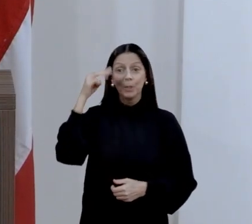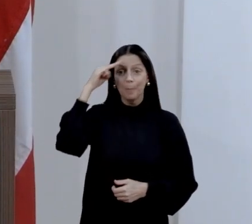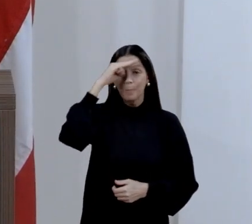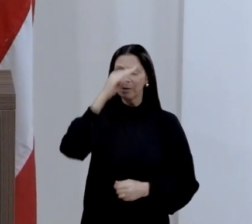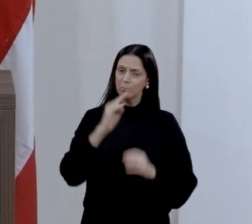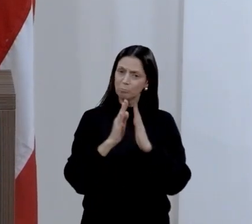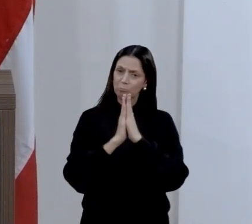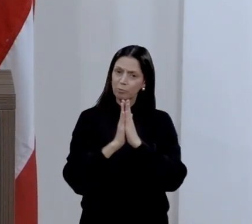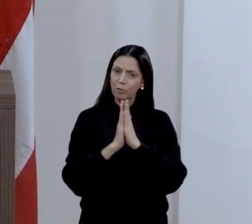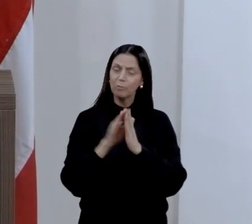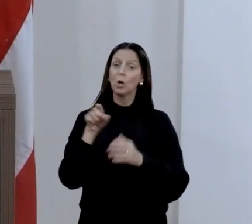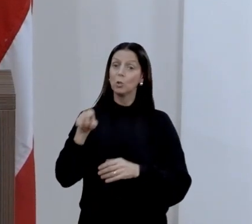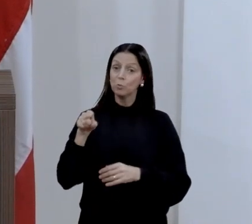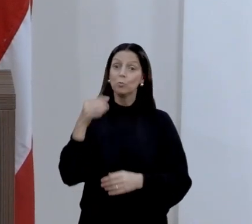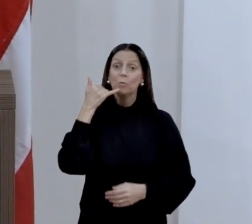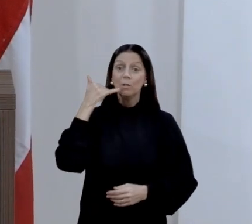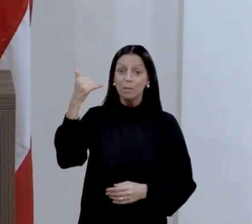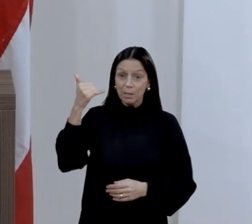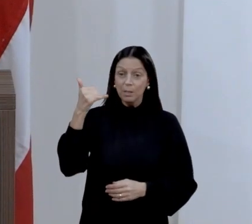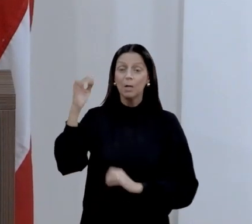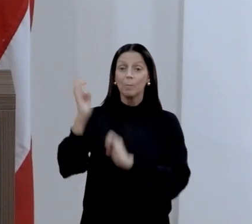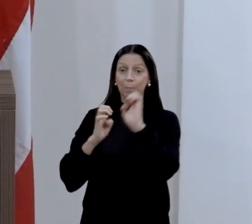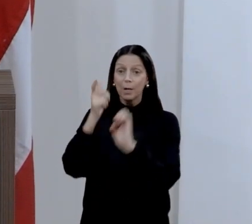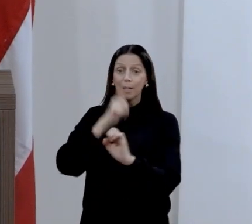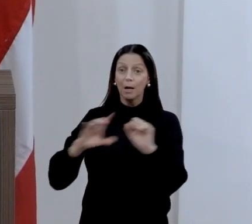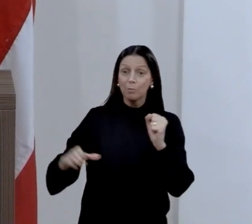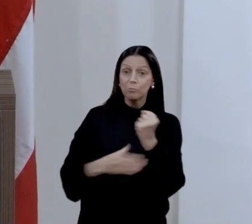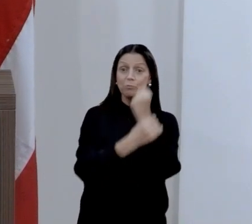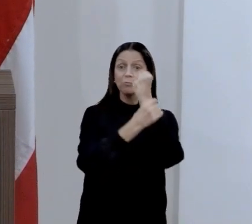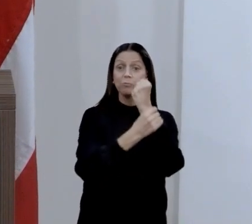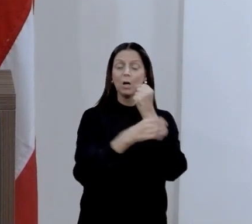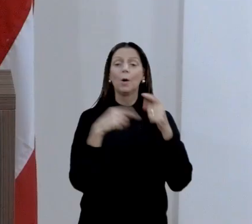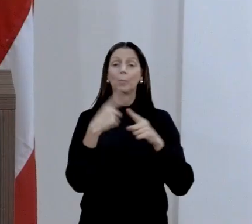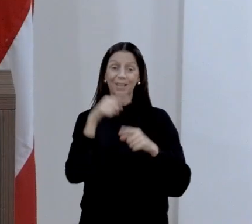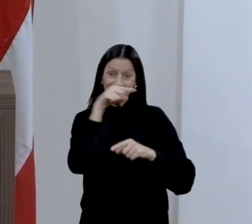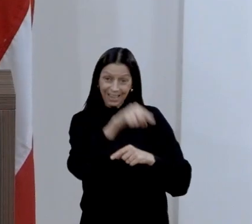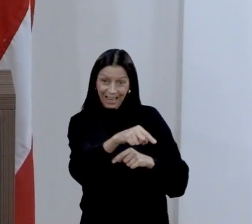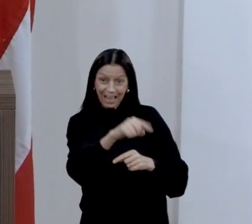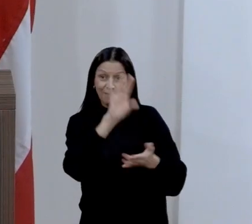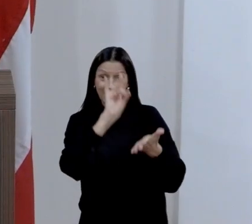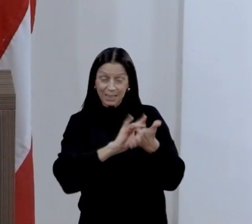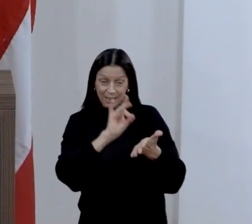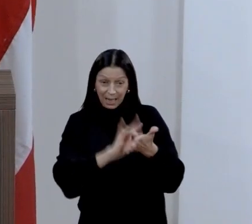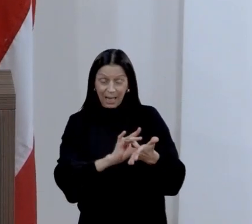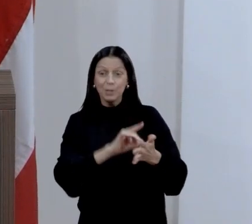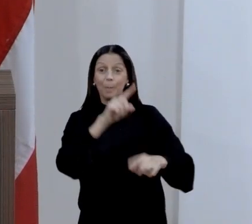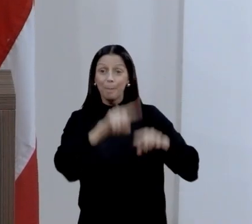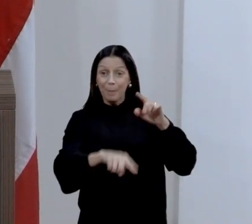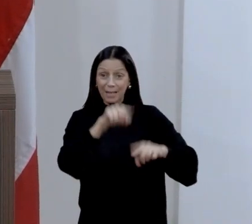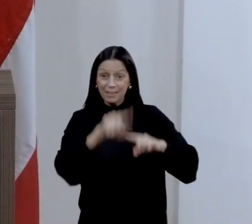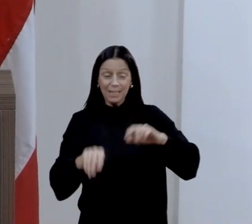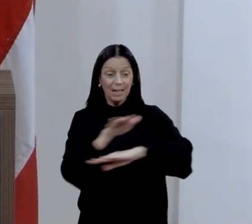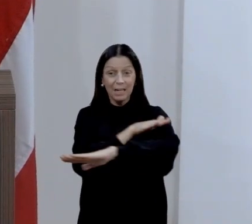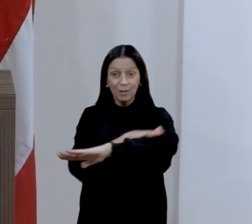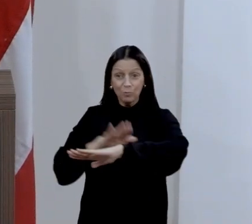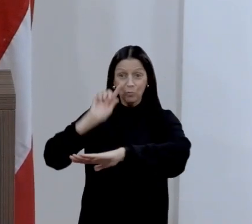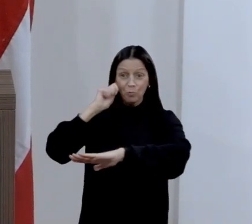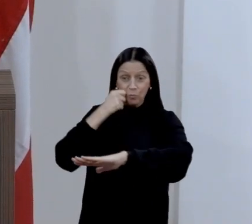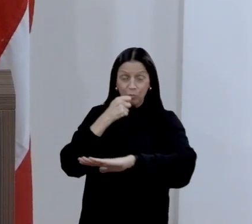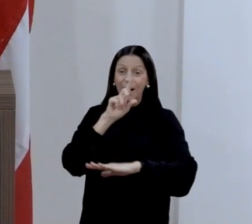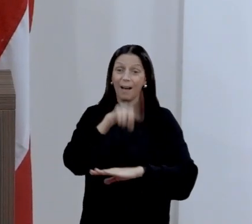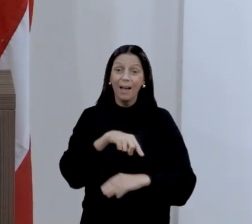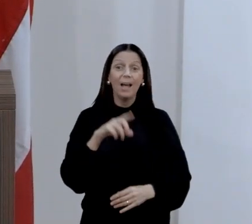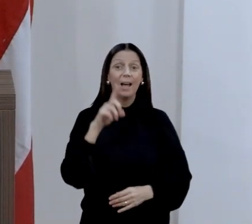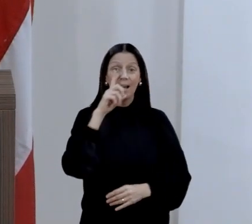por favor, acione o seguro, porque o que a gente está vendo lá é um asfalto com material podre, sem qualidade,